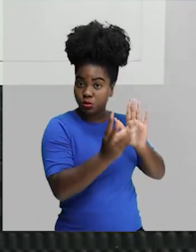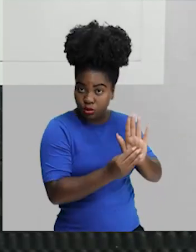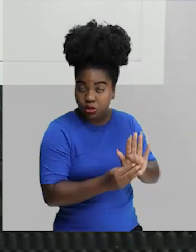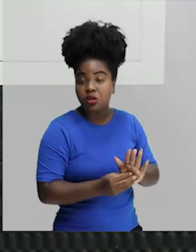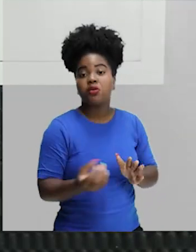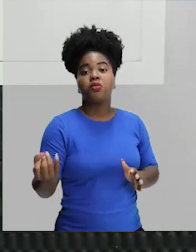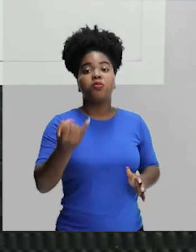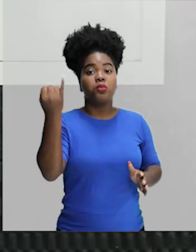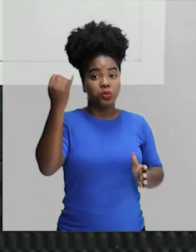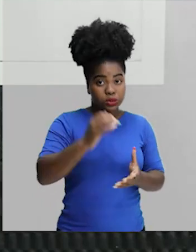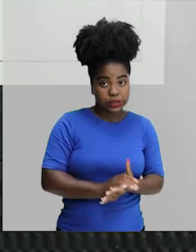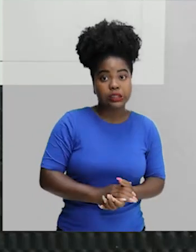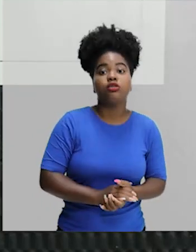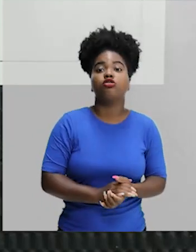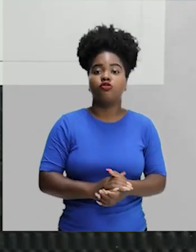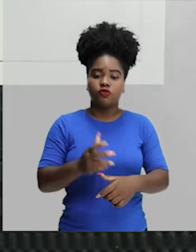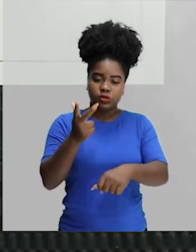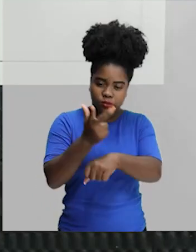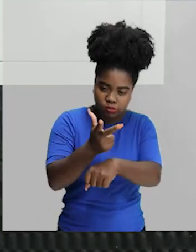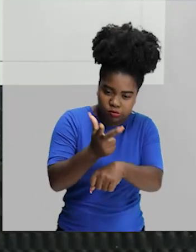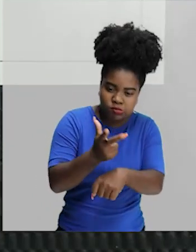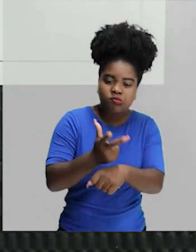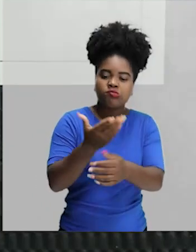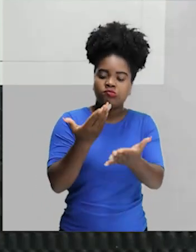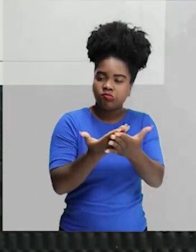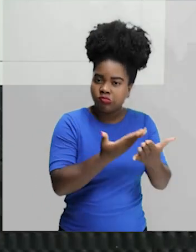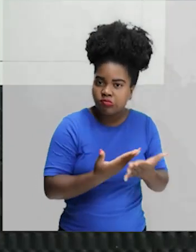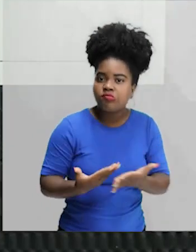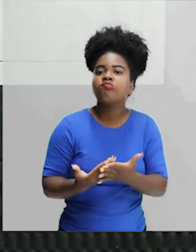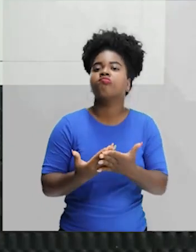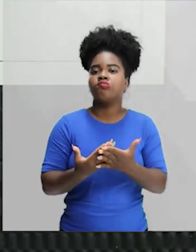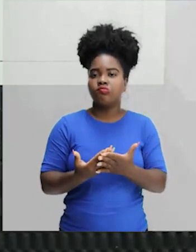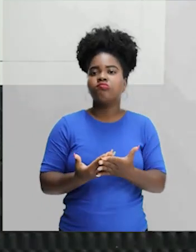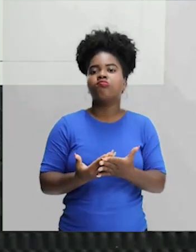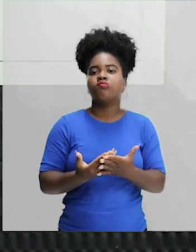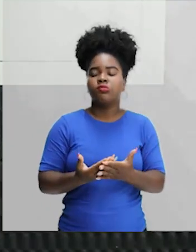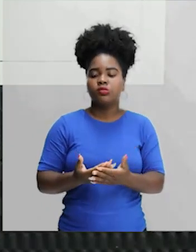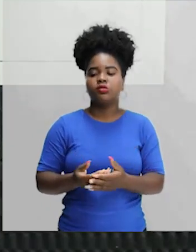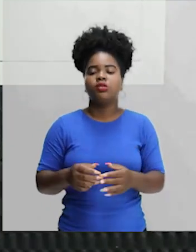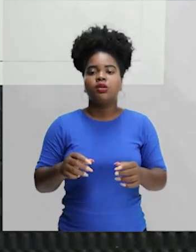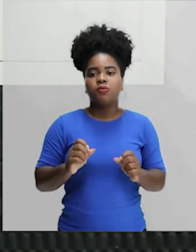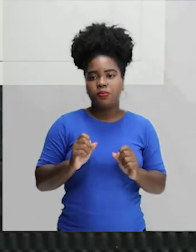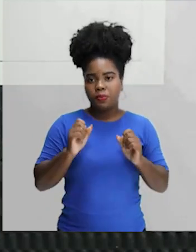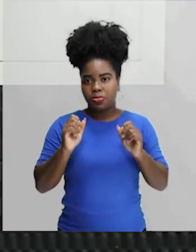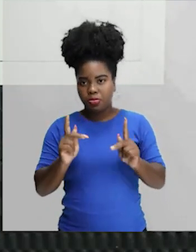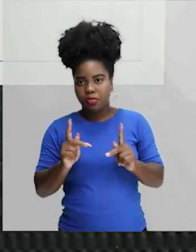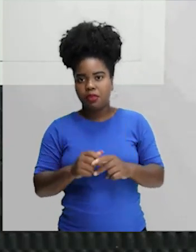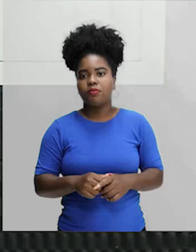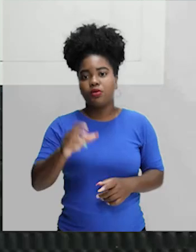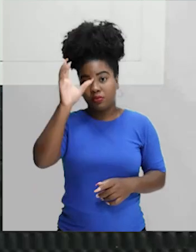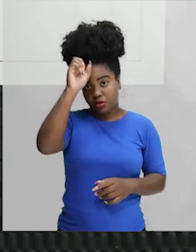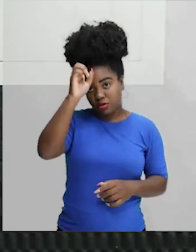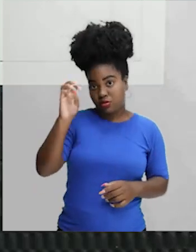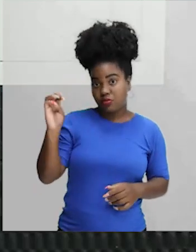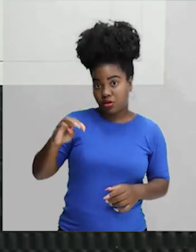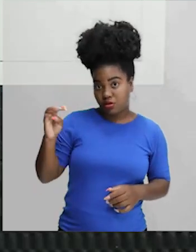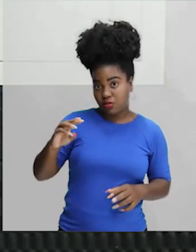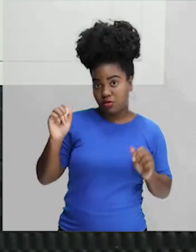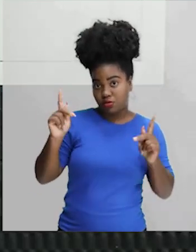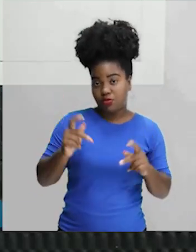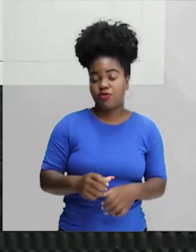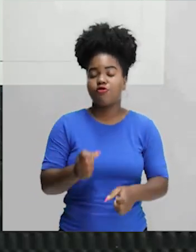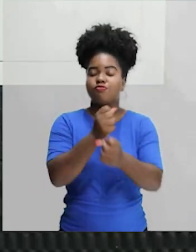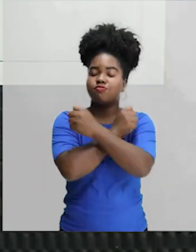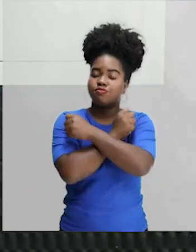você reveja essa aula, reveja os cálculos, faça, pratique bastante exercício. Isso é necessário para o aprendizado de matemática, ok? Então,